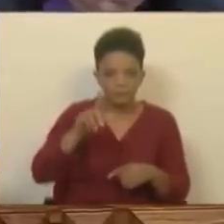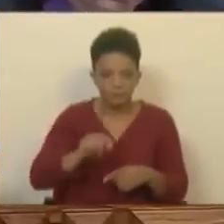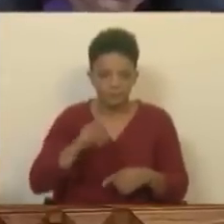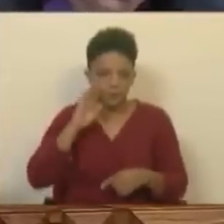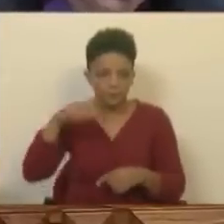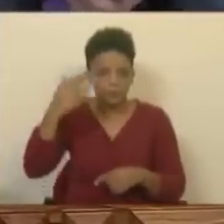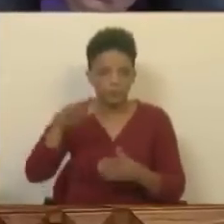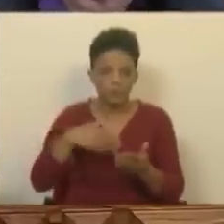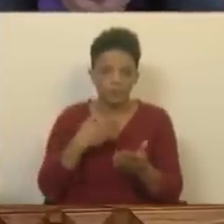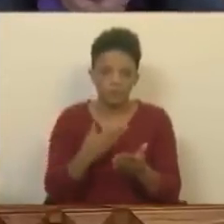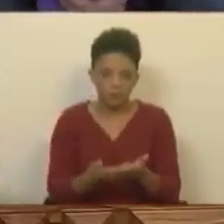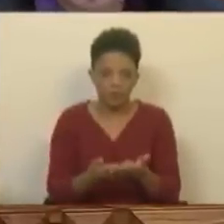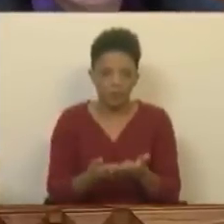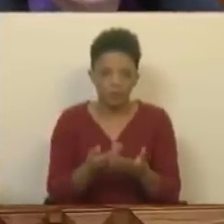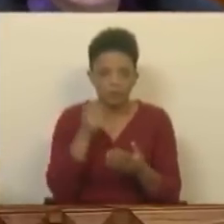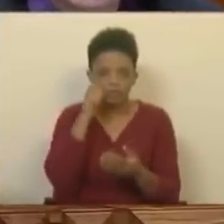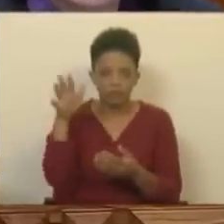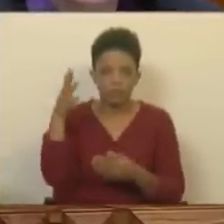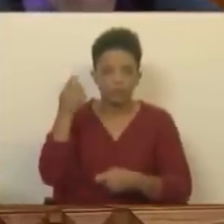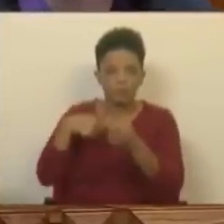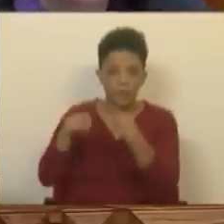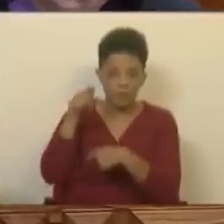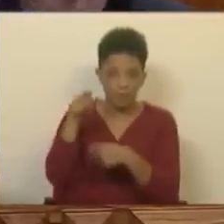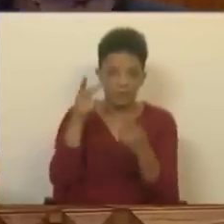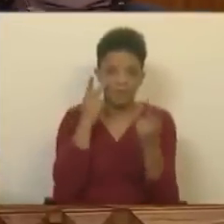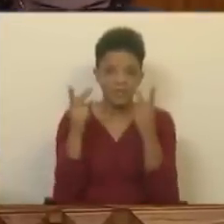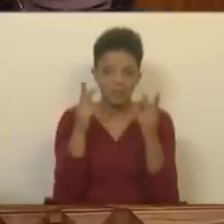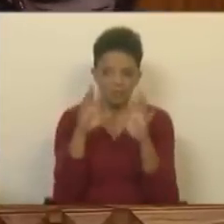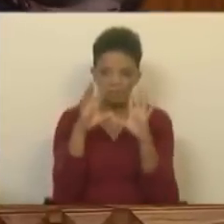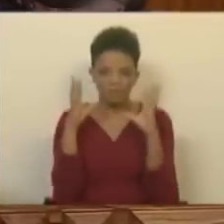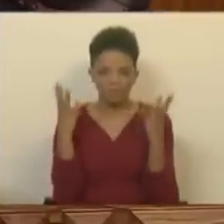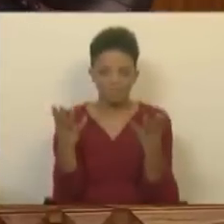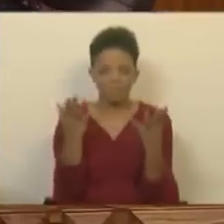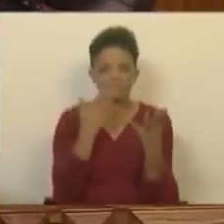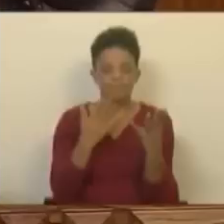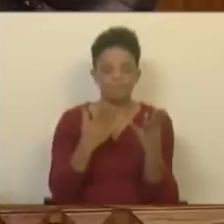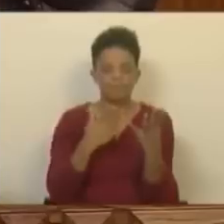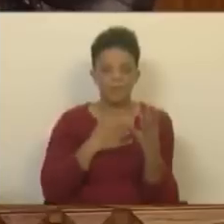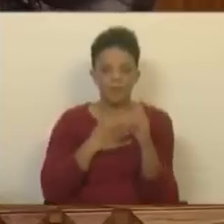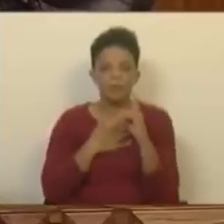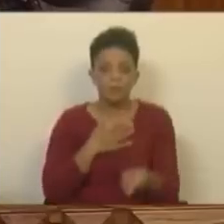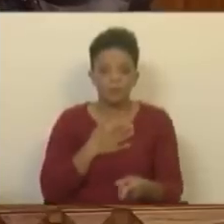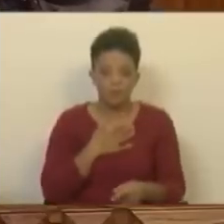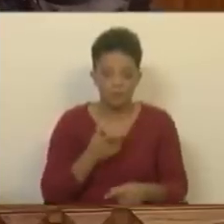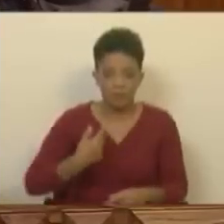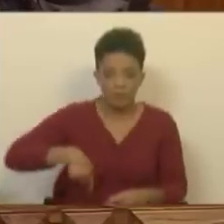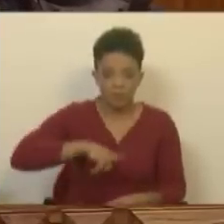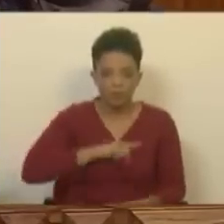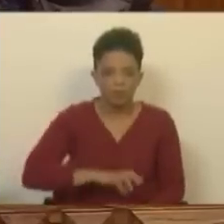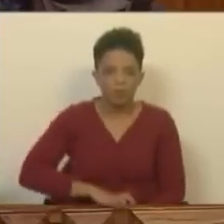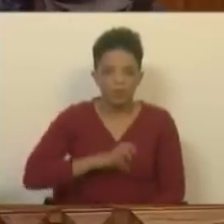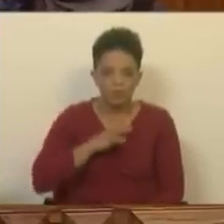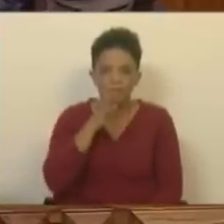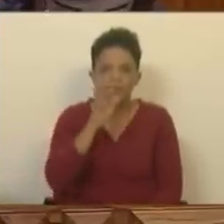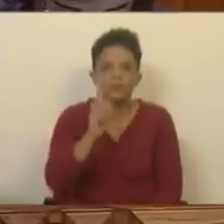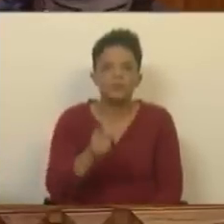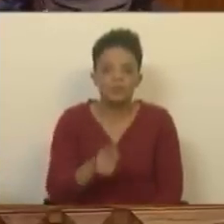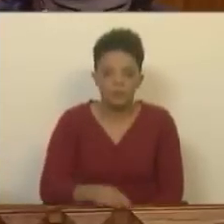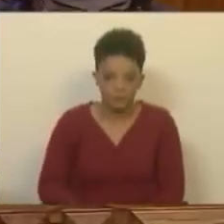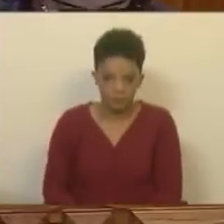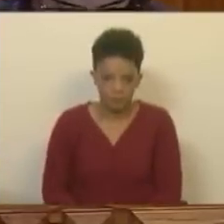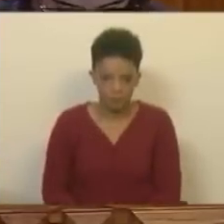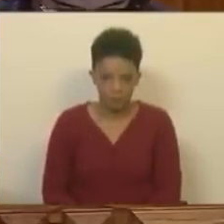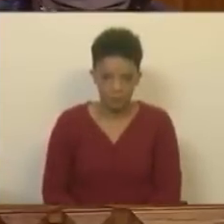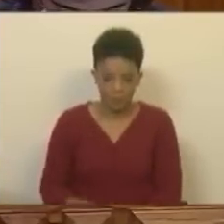no futuro geralmente para despertar e é esta visão que nos permite efetivamente nós estarmos confiantes e dizer o seguinte